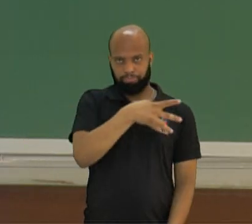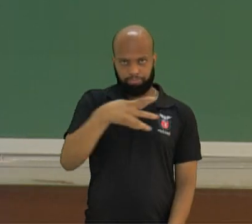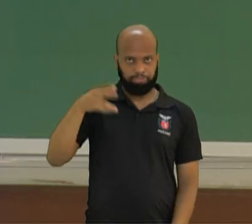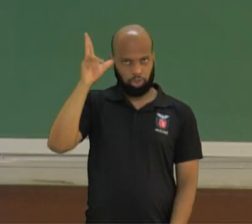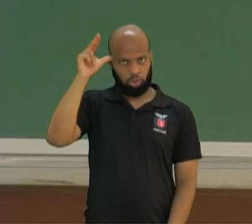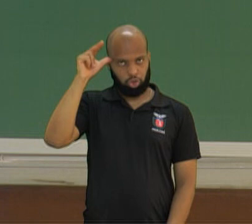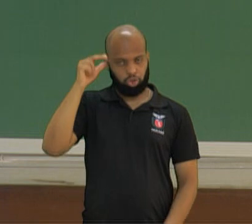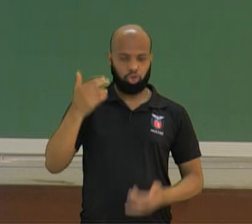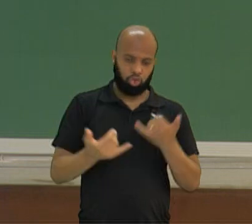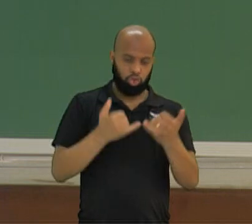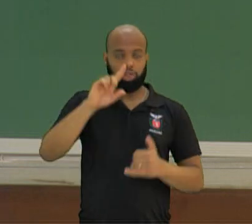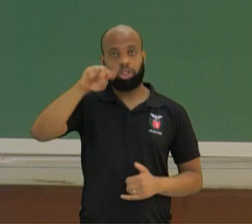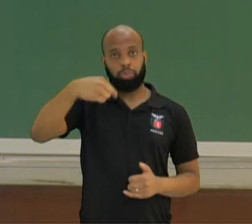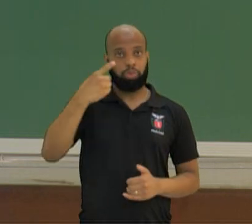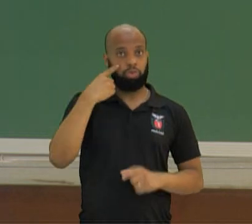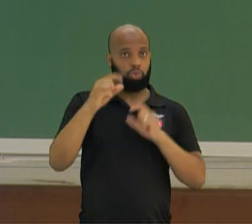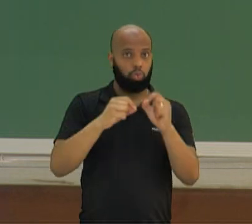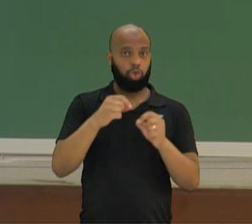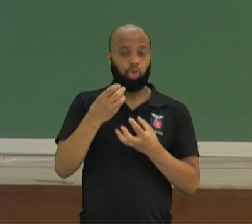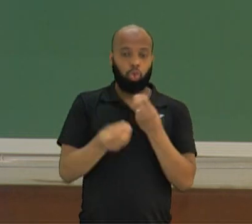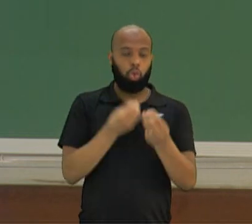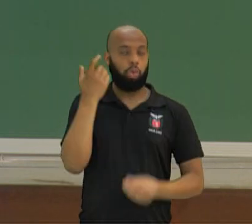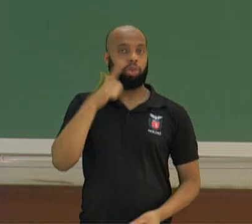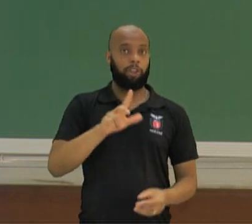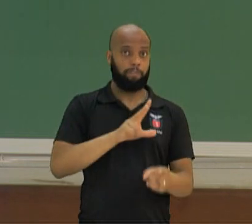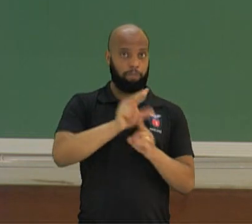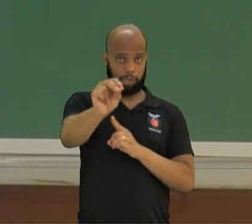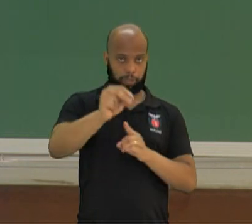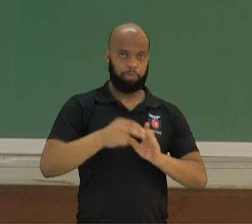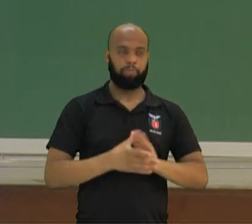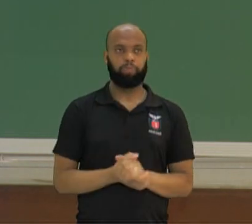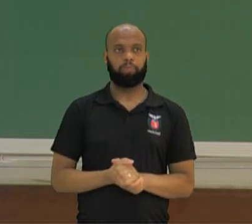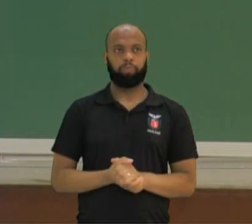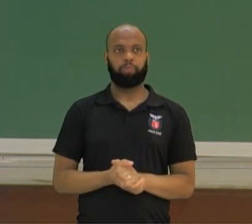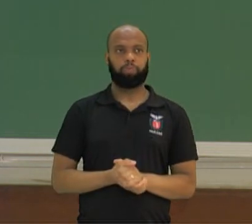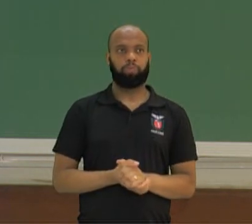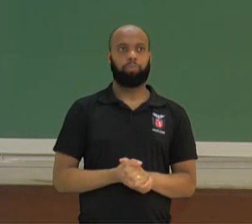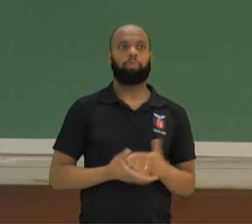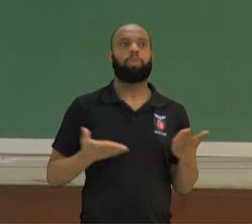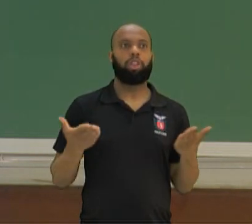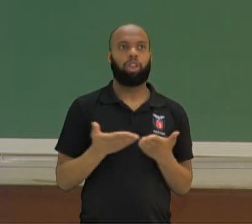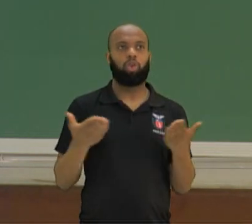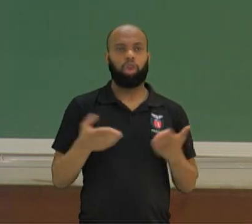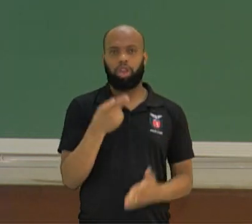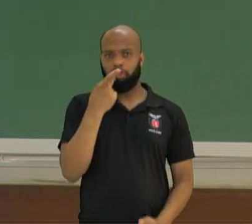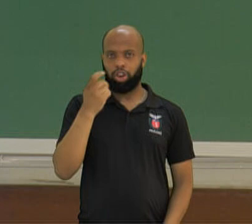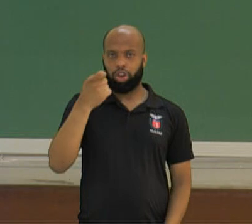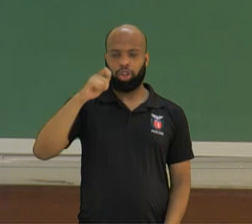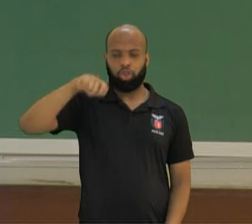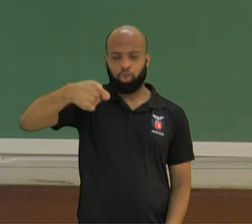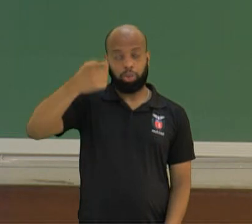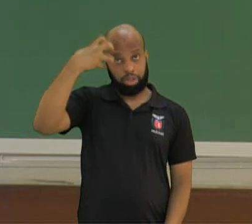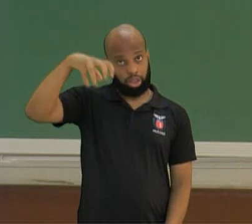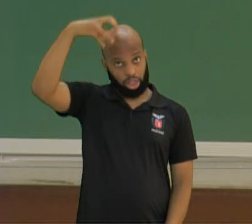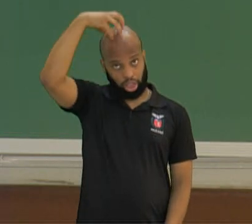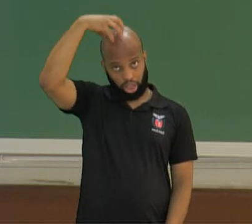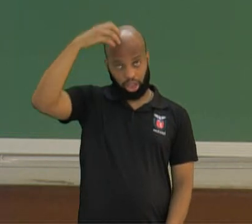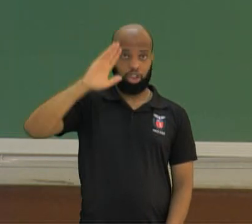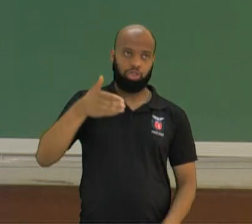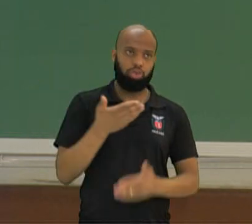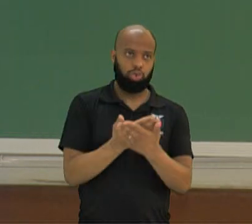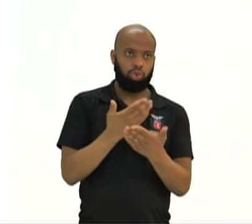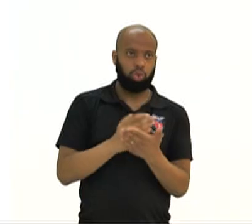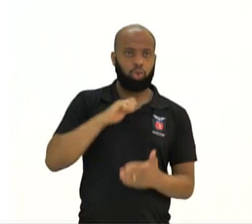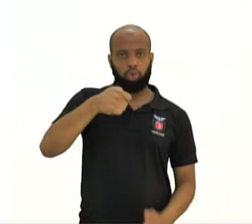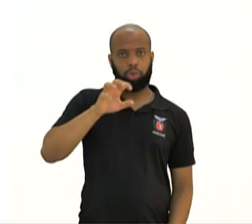e depois dando sequência aí falando sobre o xeque e o xeque-mate. Então, vamos lá. Vamos falar primeiro sobre o rei, né? É uma retomada aí na aula anterior, a gente já